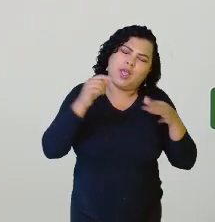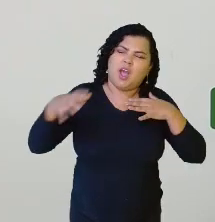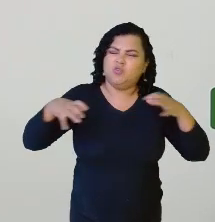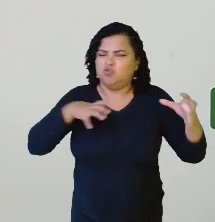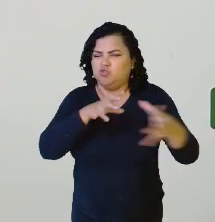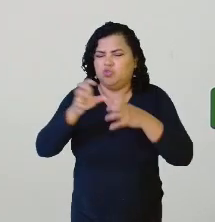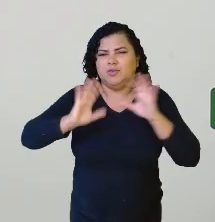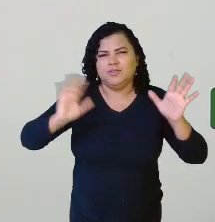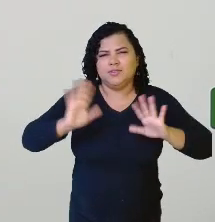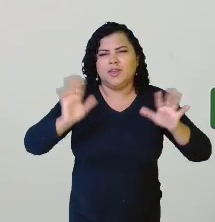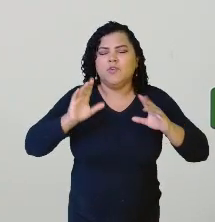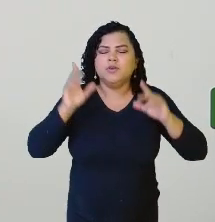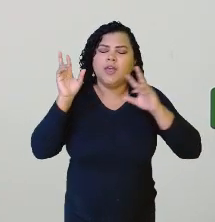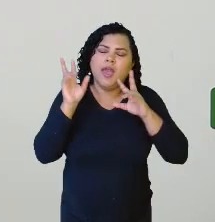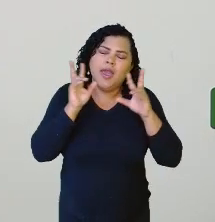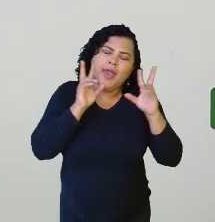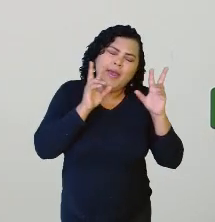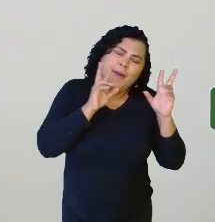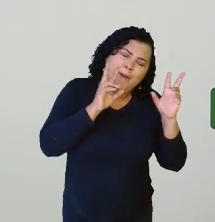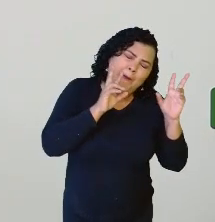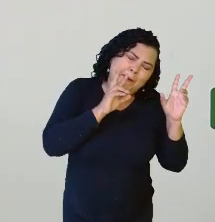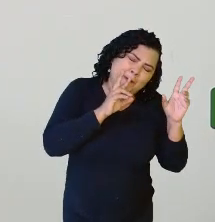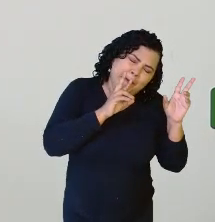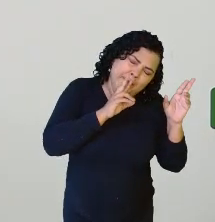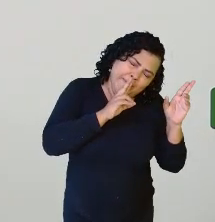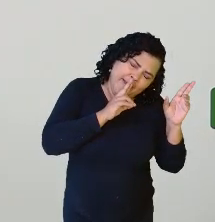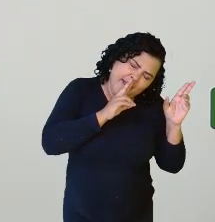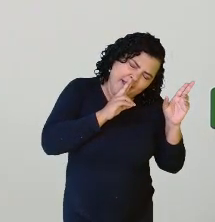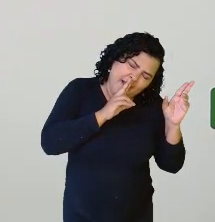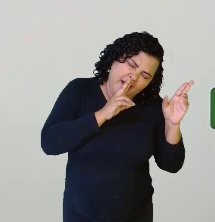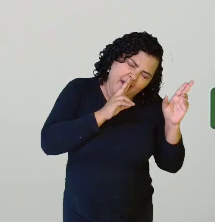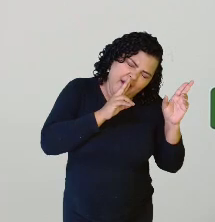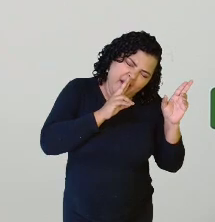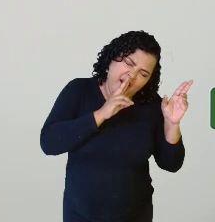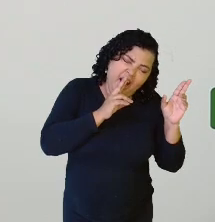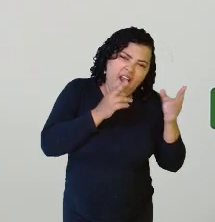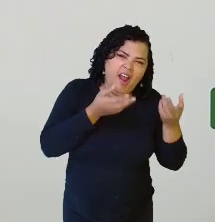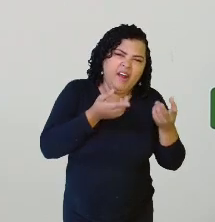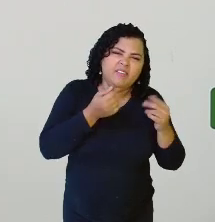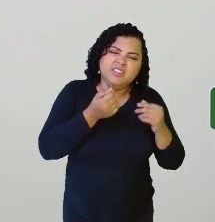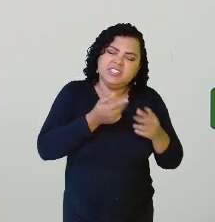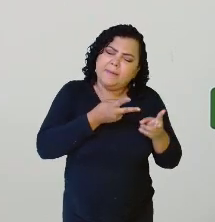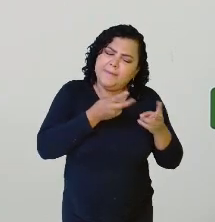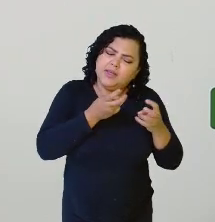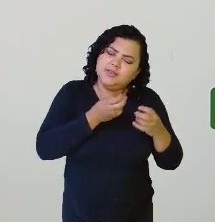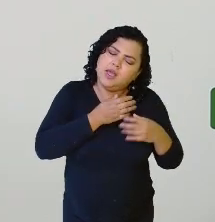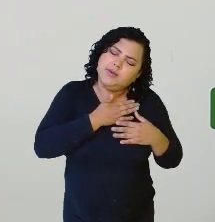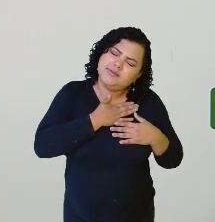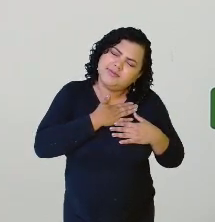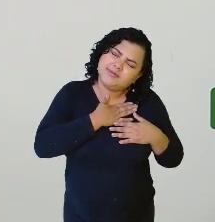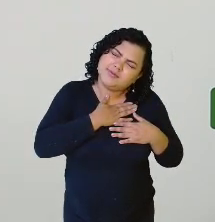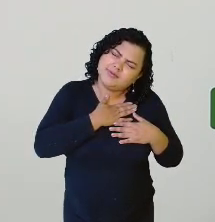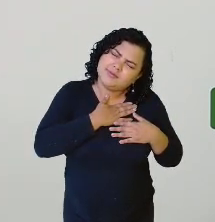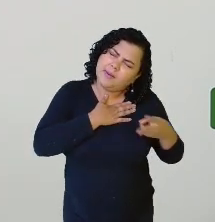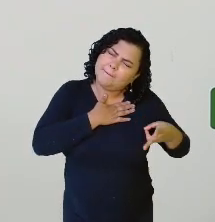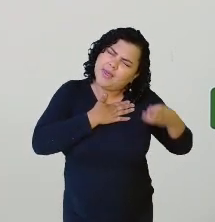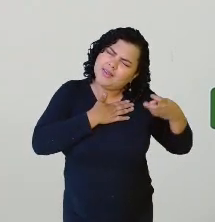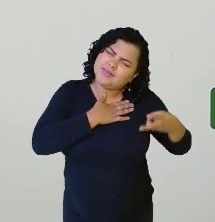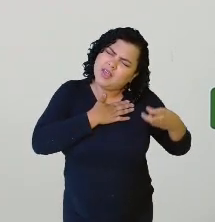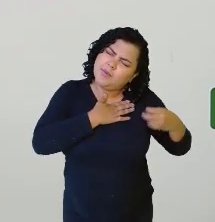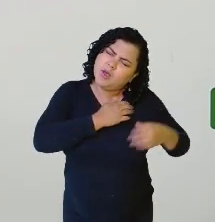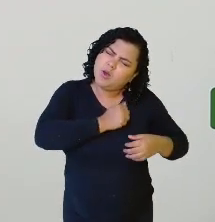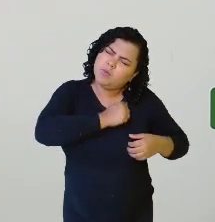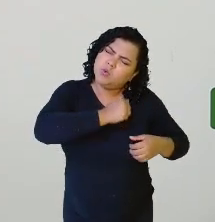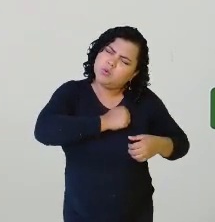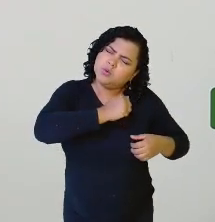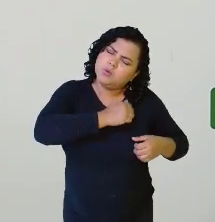agitação toda. Fecha os olhos e aí, ó, você vai devagarinho, buscando, buscando, e você vai ouvir